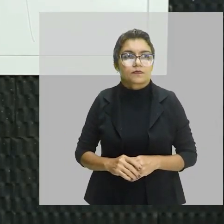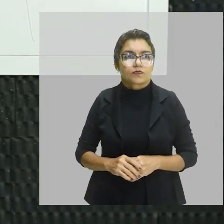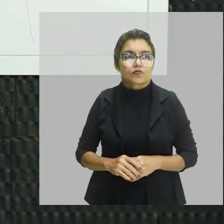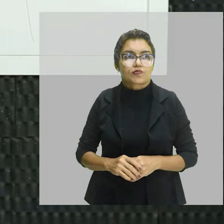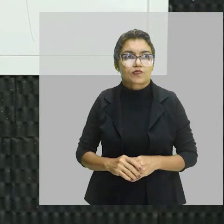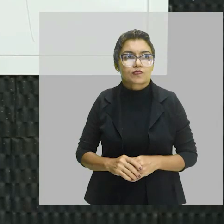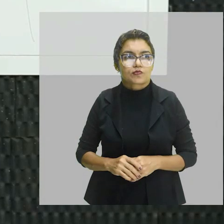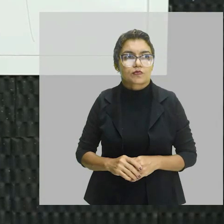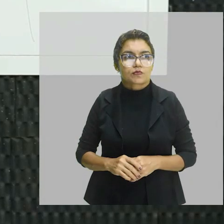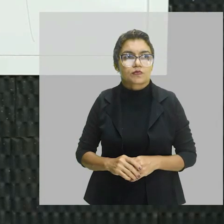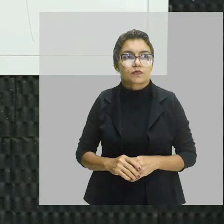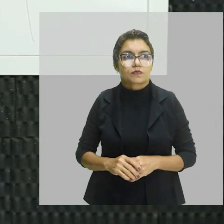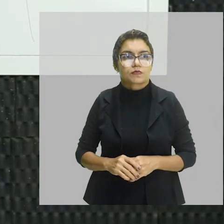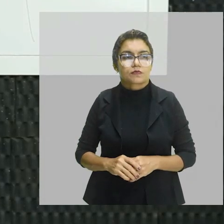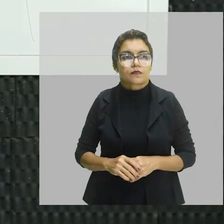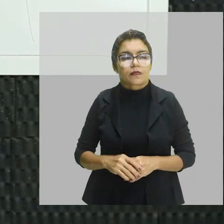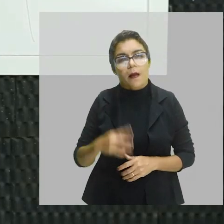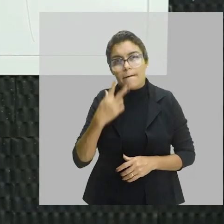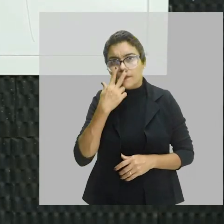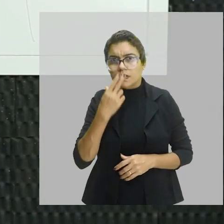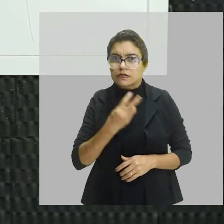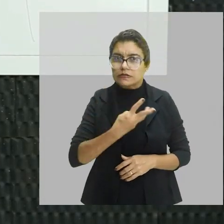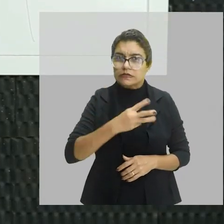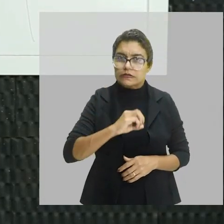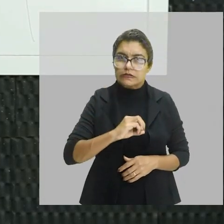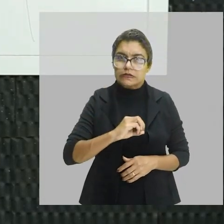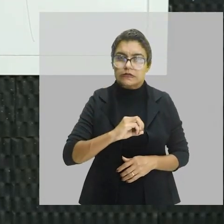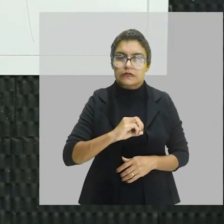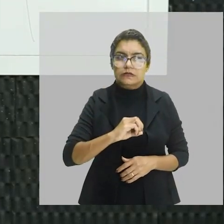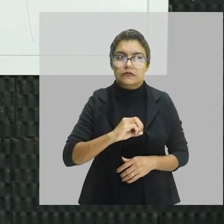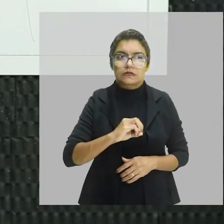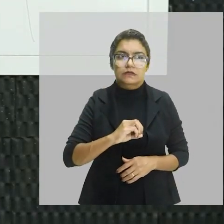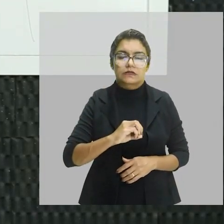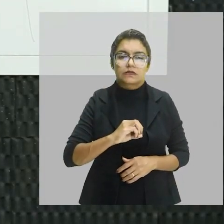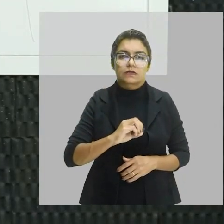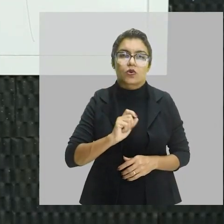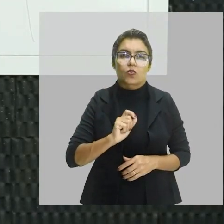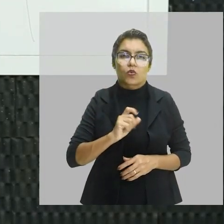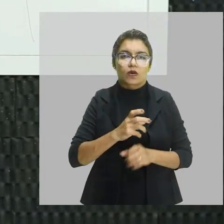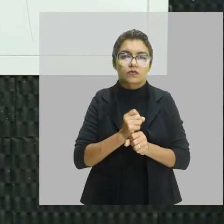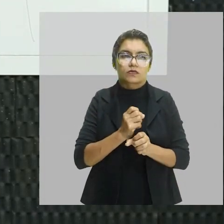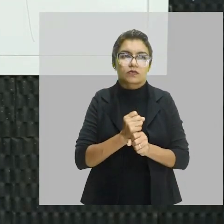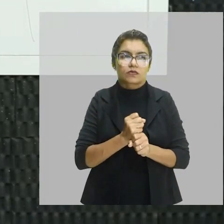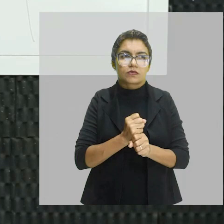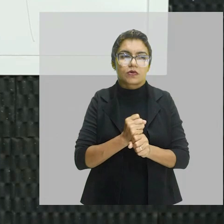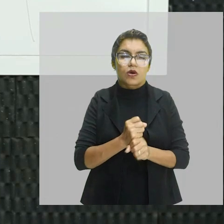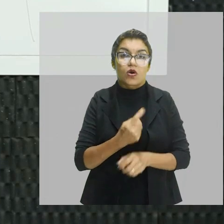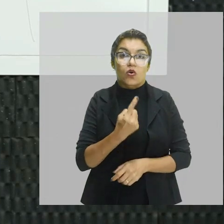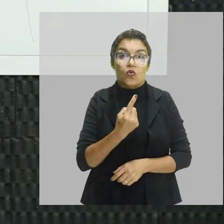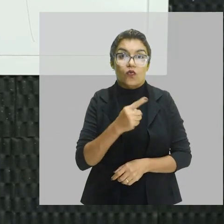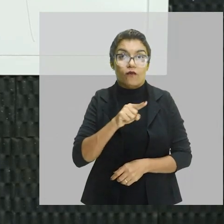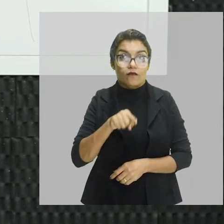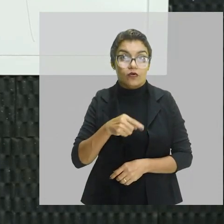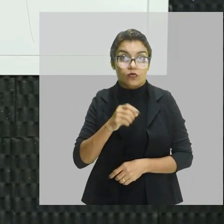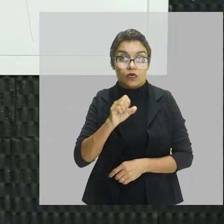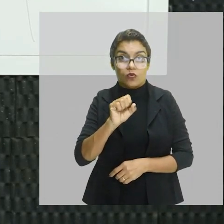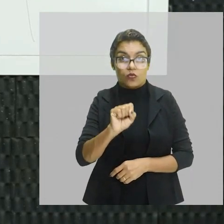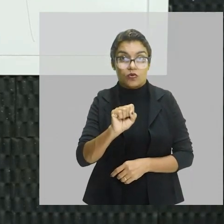aqui dá 30, né? Dá 18, dá um total de 1,8